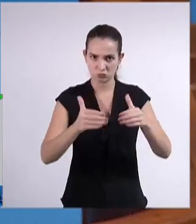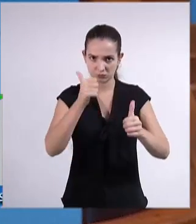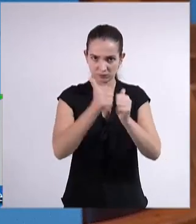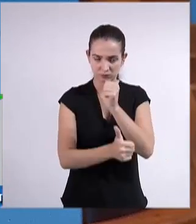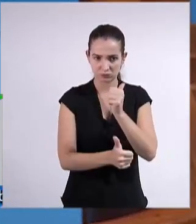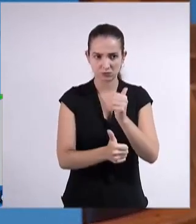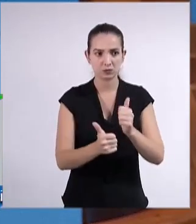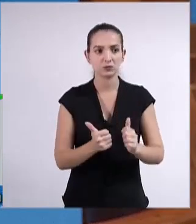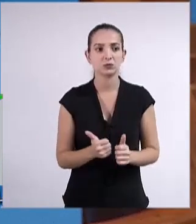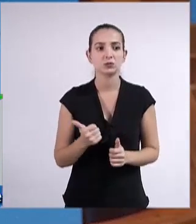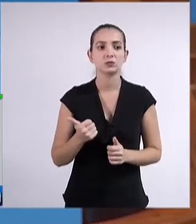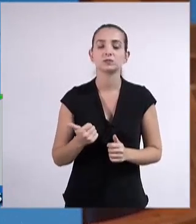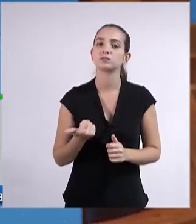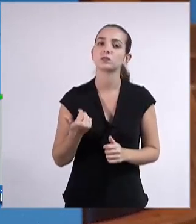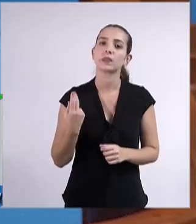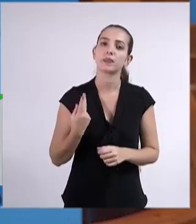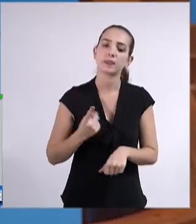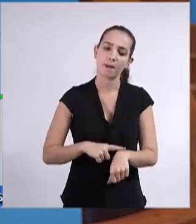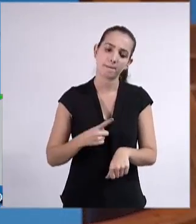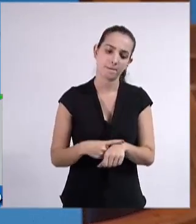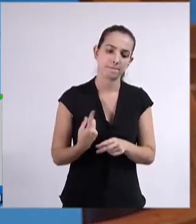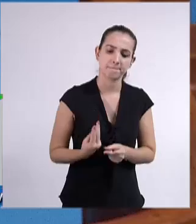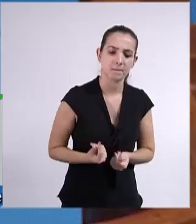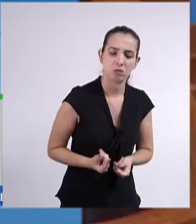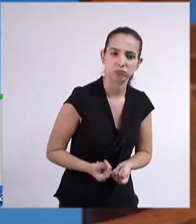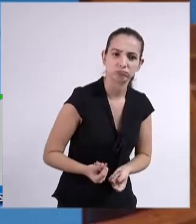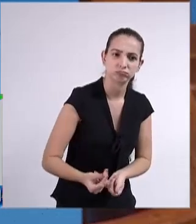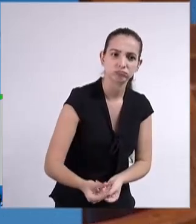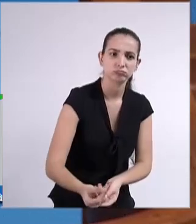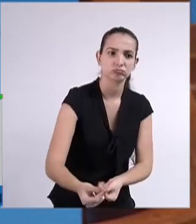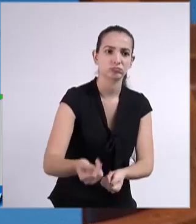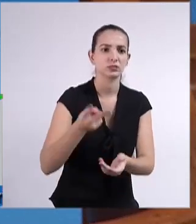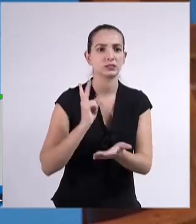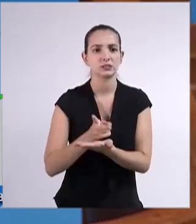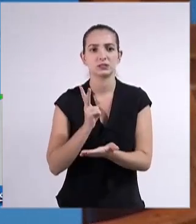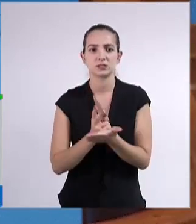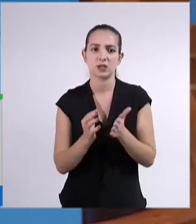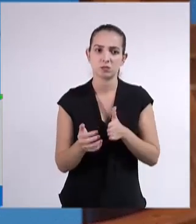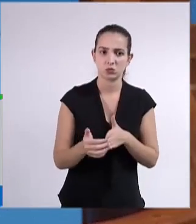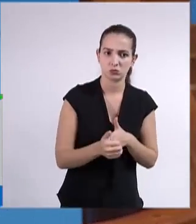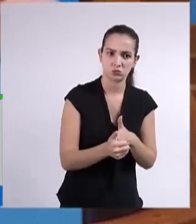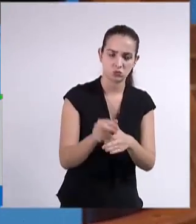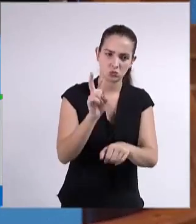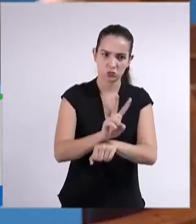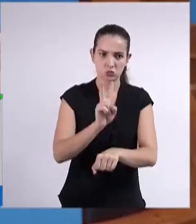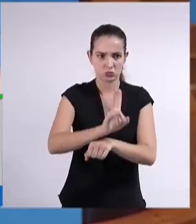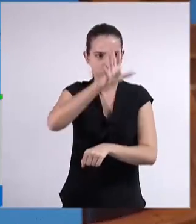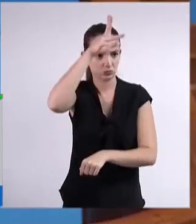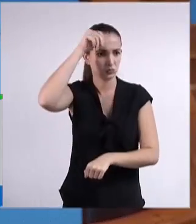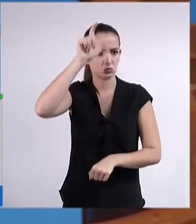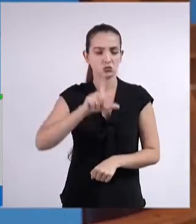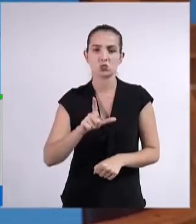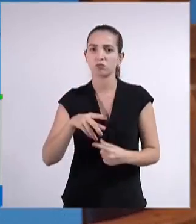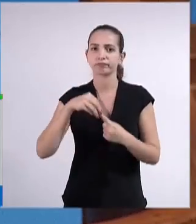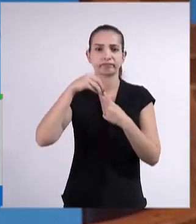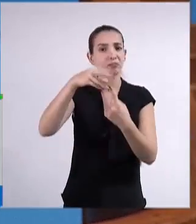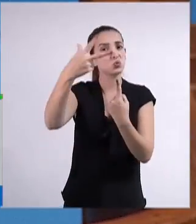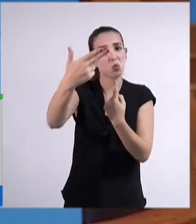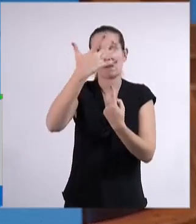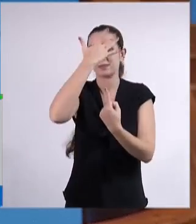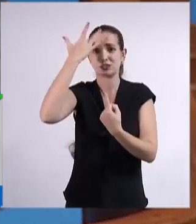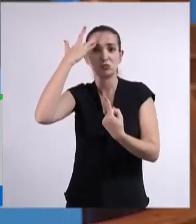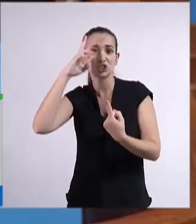olharmos esse período todo, grande parte do comando do futebol do Mato Grosso do Sul está na mão do mesmo